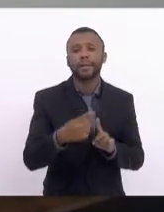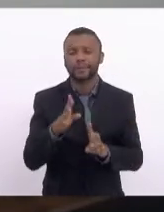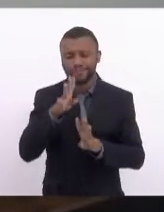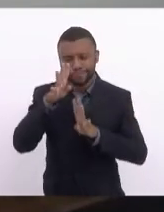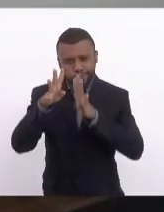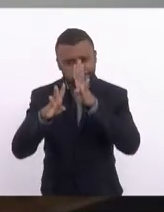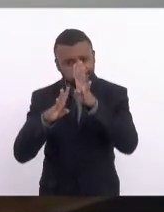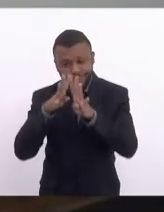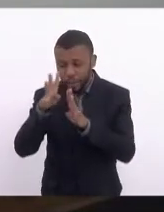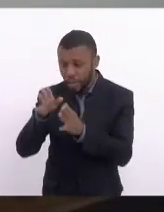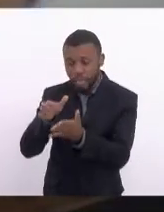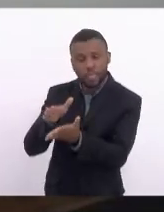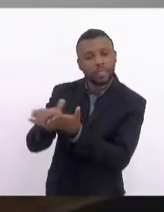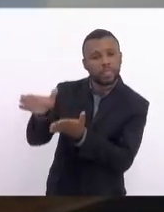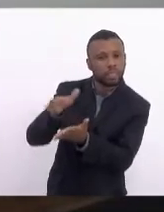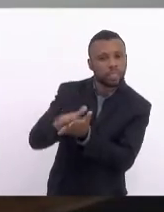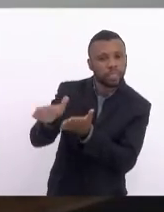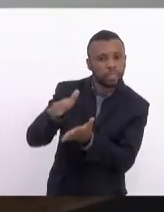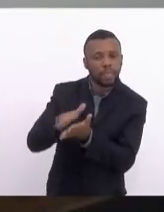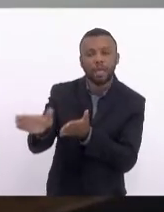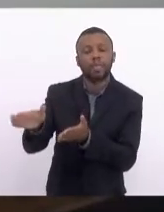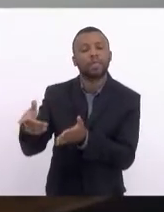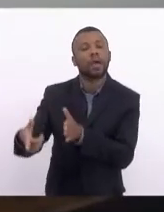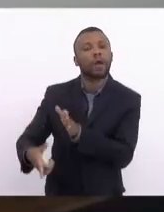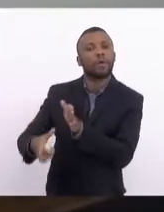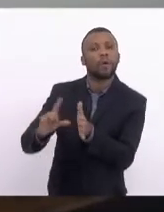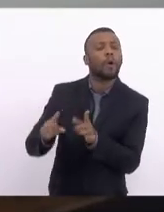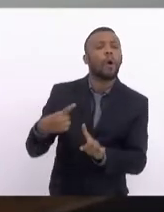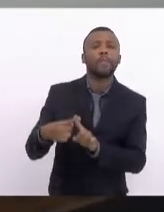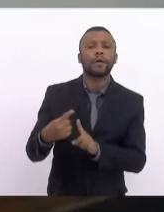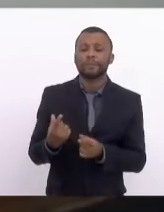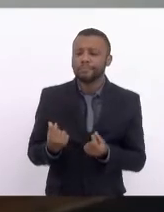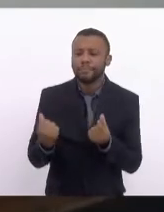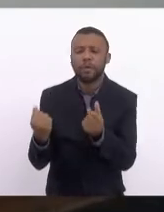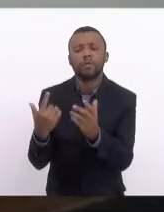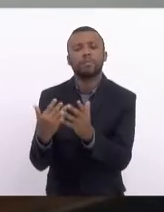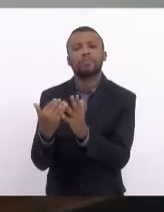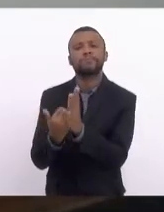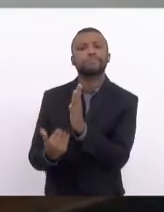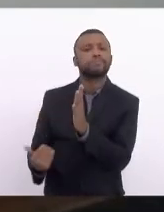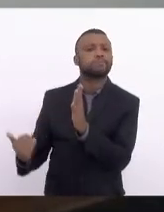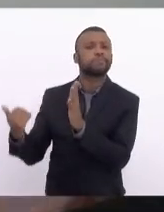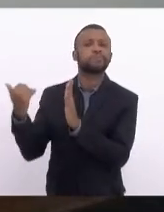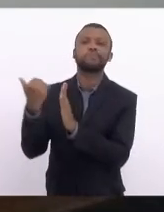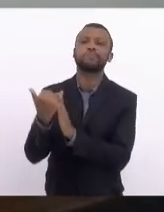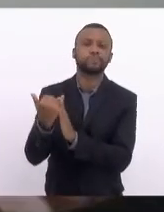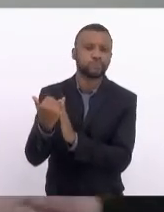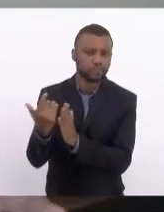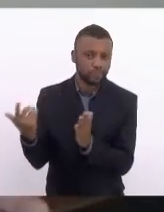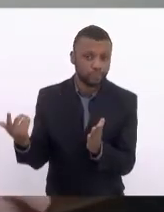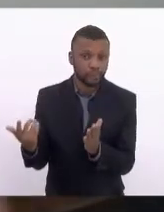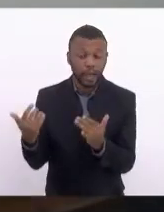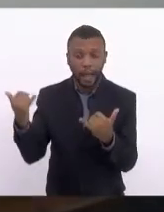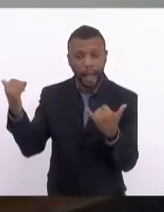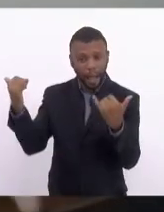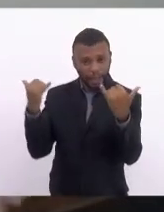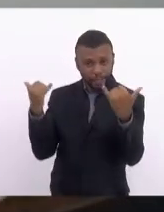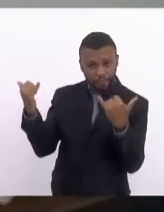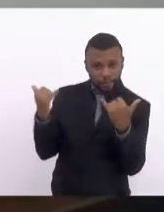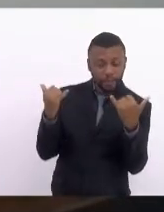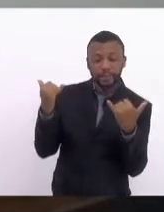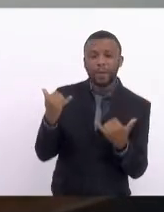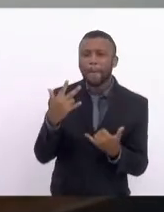com tanta antecedência assim, por que os valores subiram estratosfericamente, né? As informações